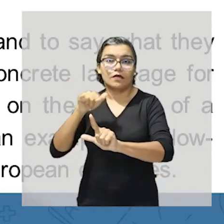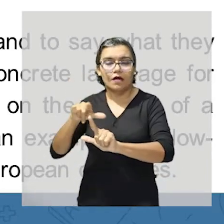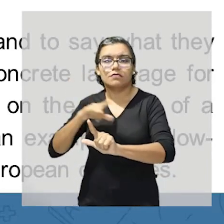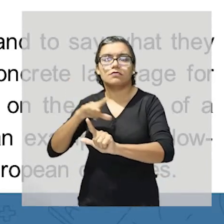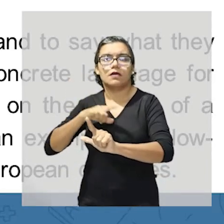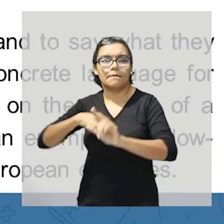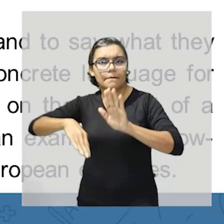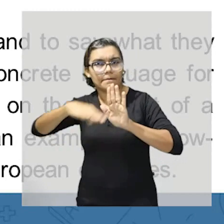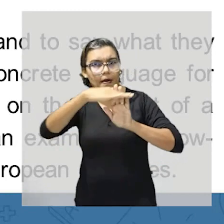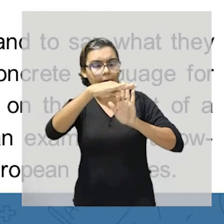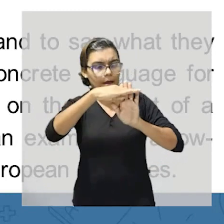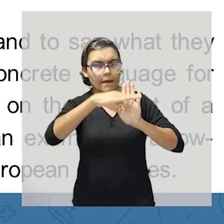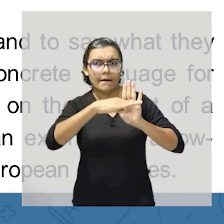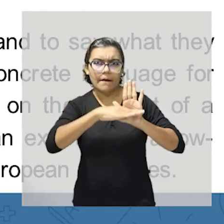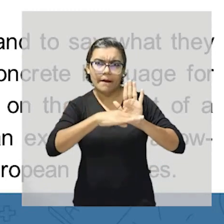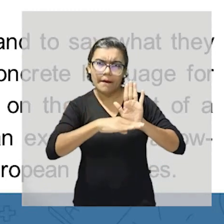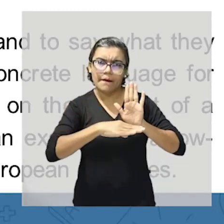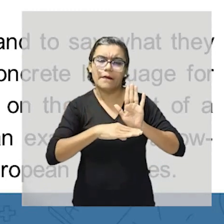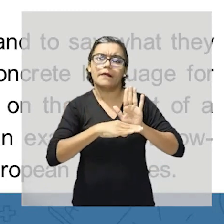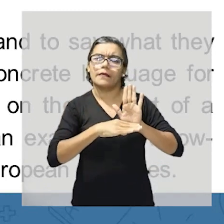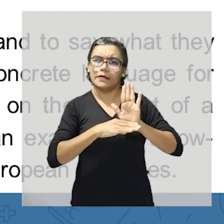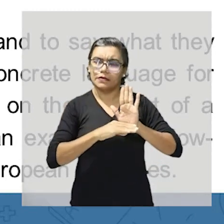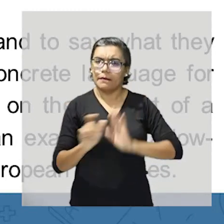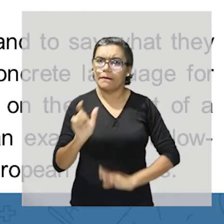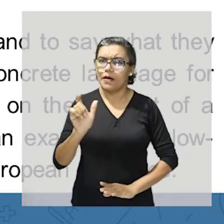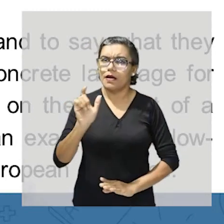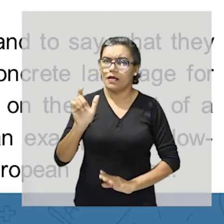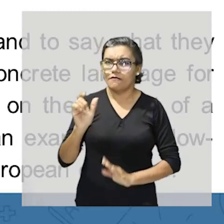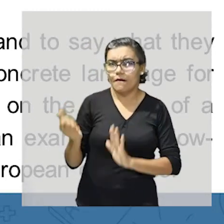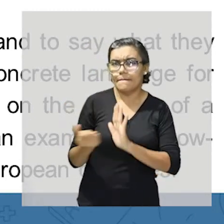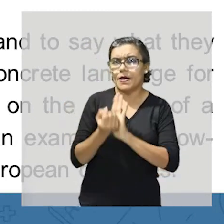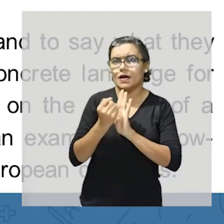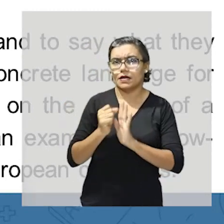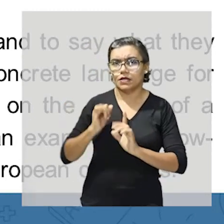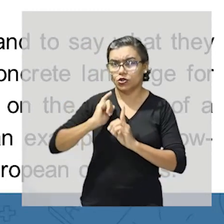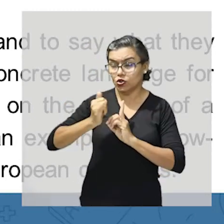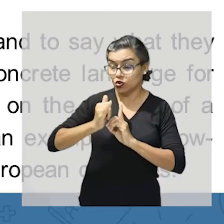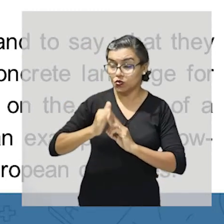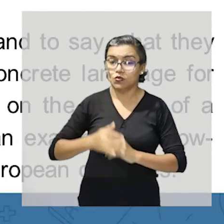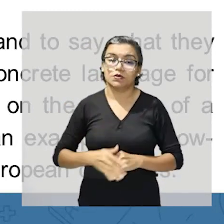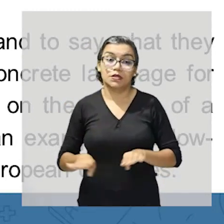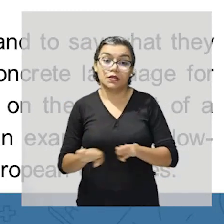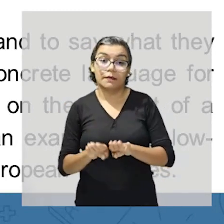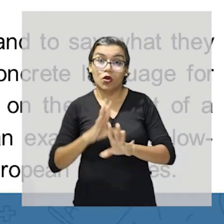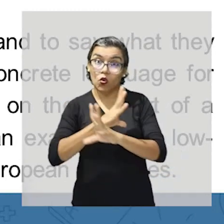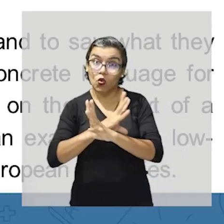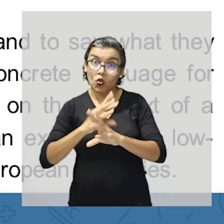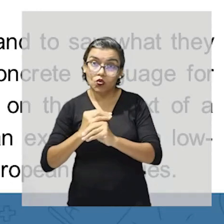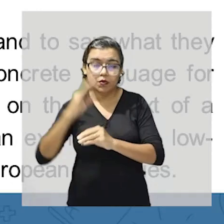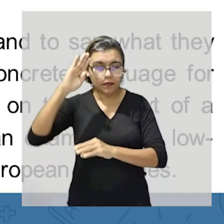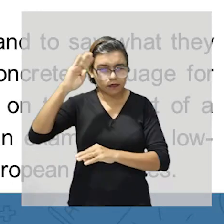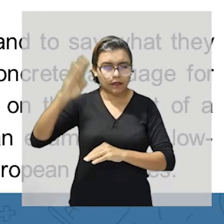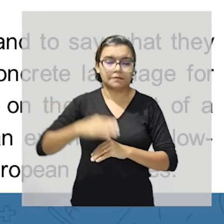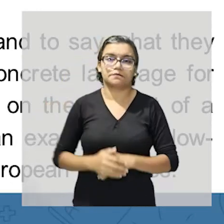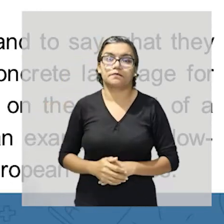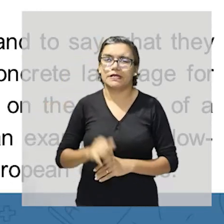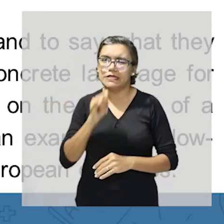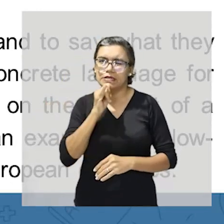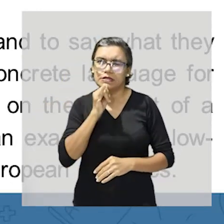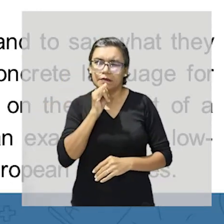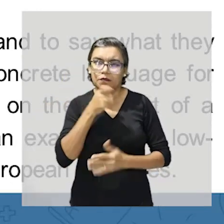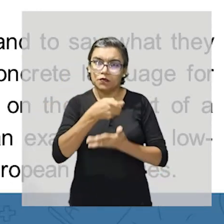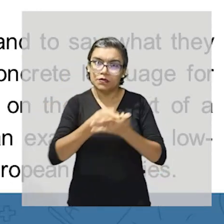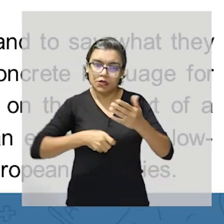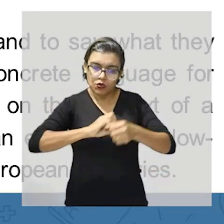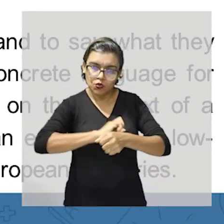ter listas dos principais marcadores de discurso e das principais conjunções. Olha aqui um texto da UEMA, um texto da